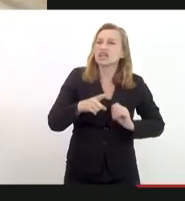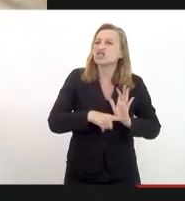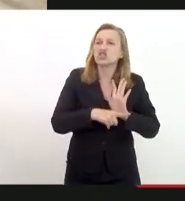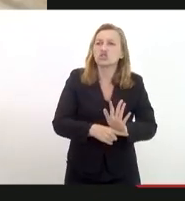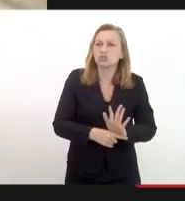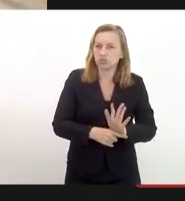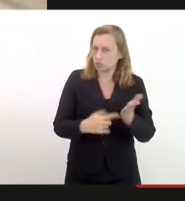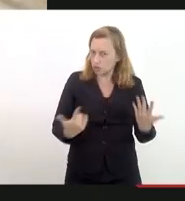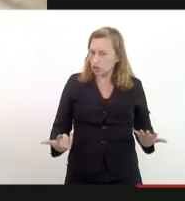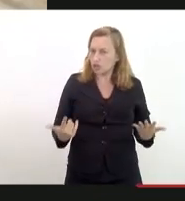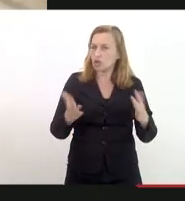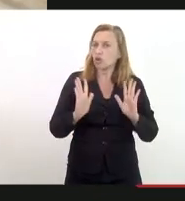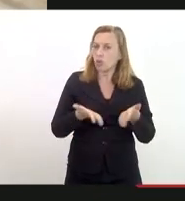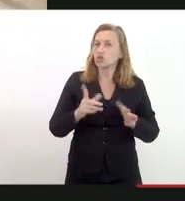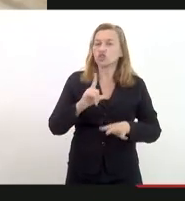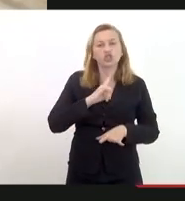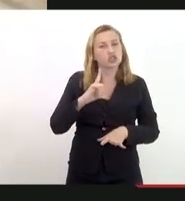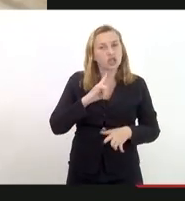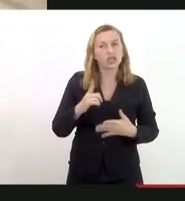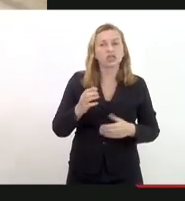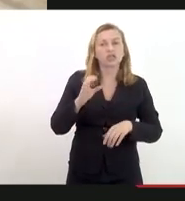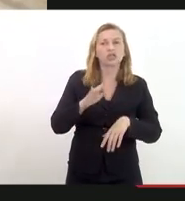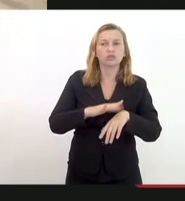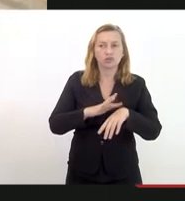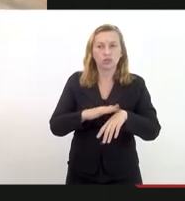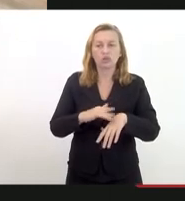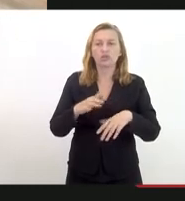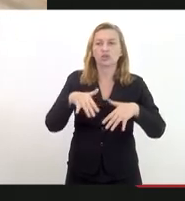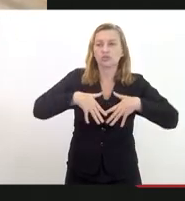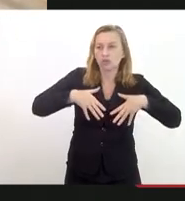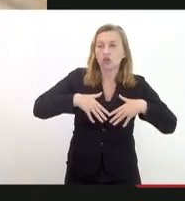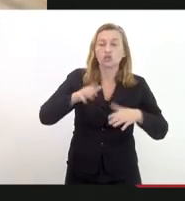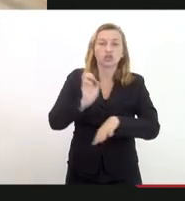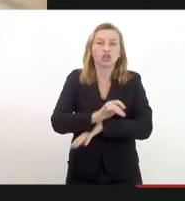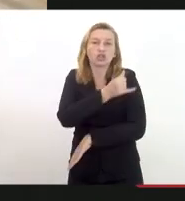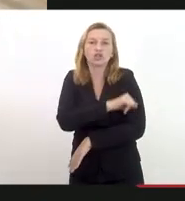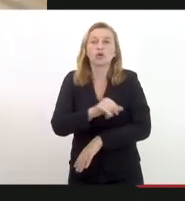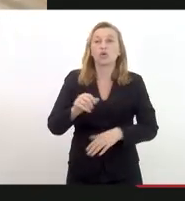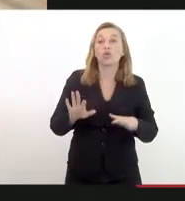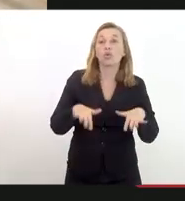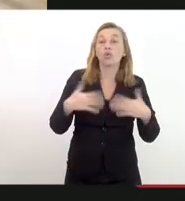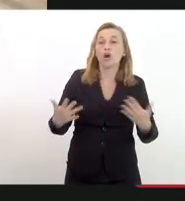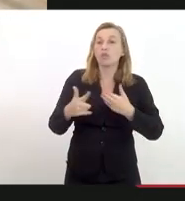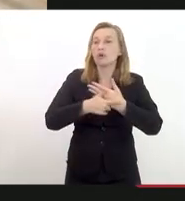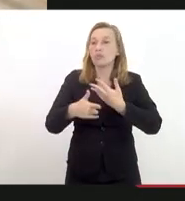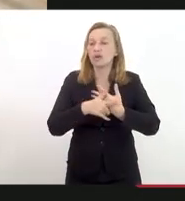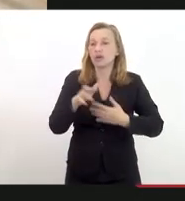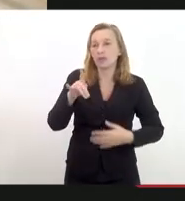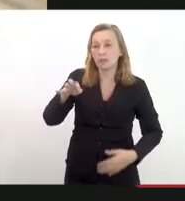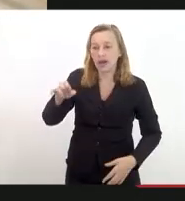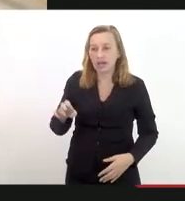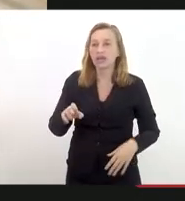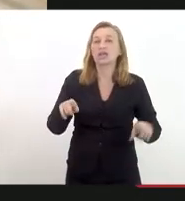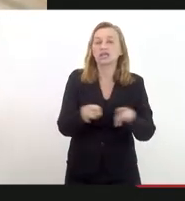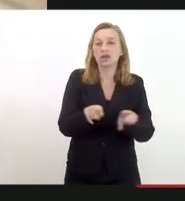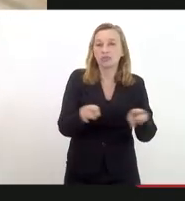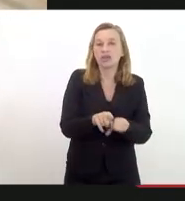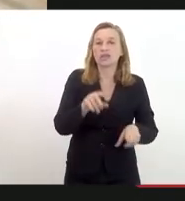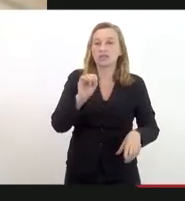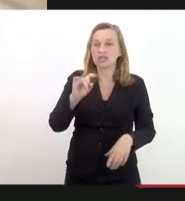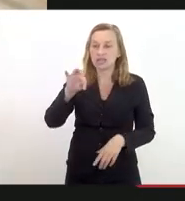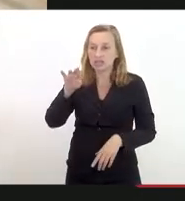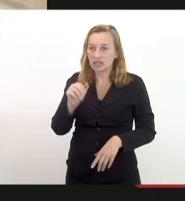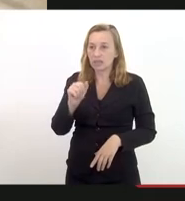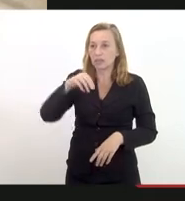alta complexidade hoje da tuberculose no estado do Rio de Janeiro, qual o papel do IETAP e qual seria o papel do Santa Maria nesse